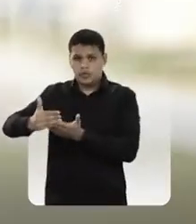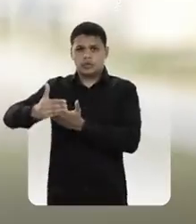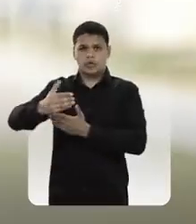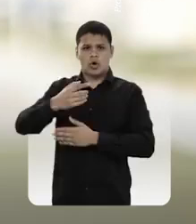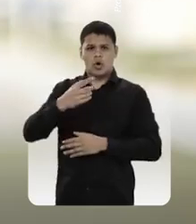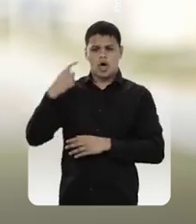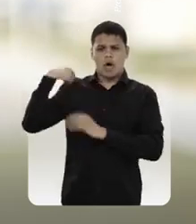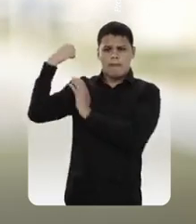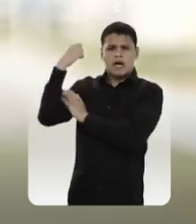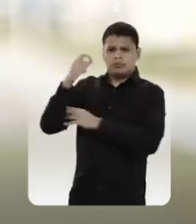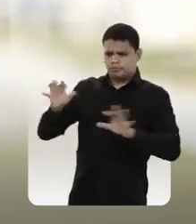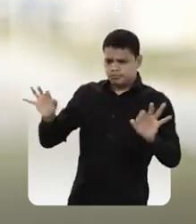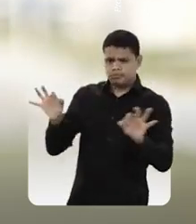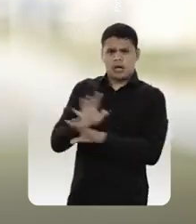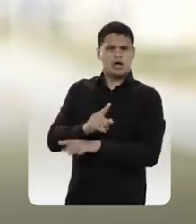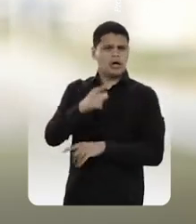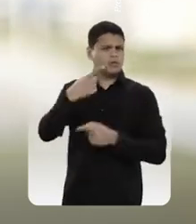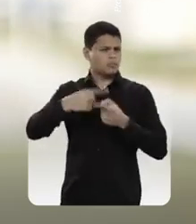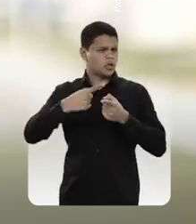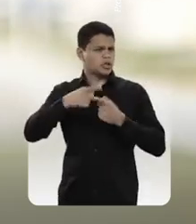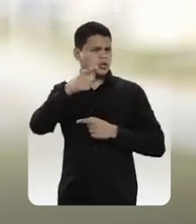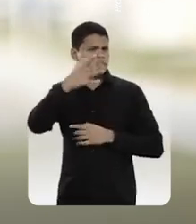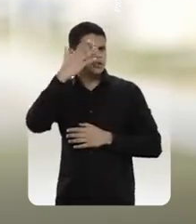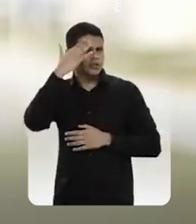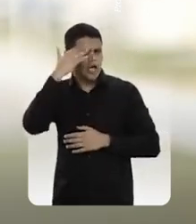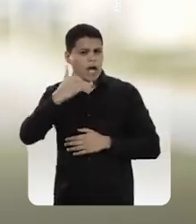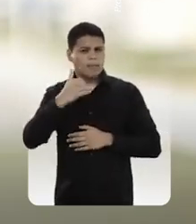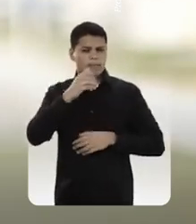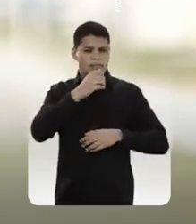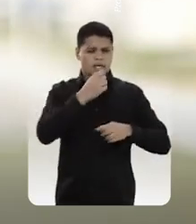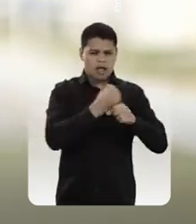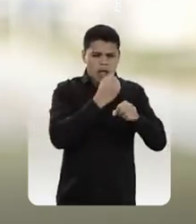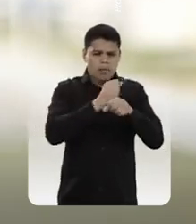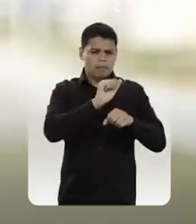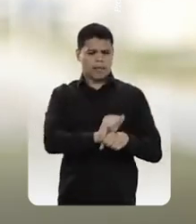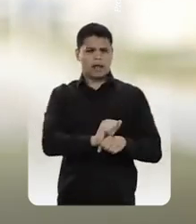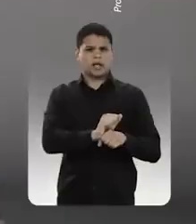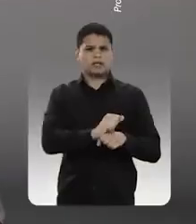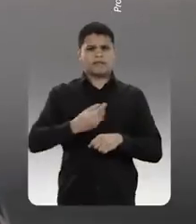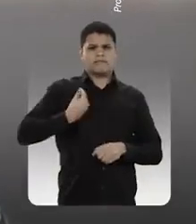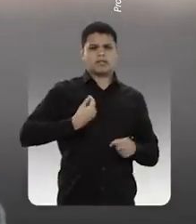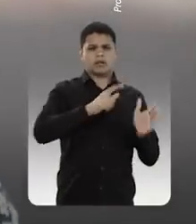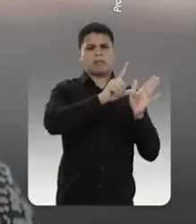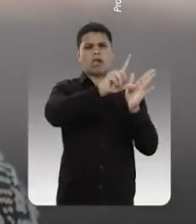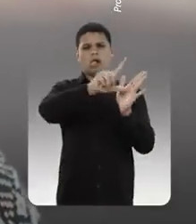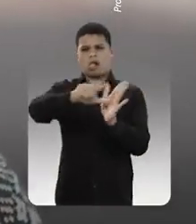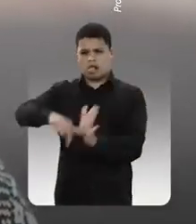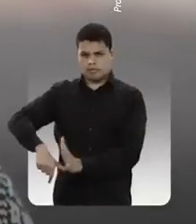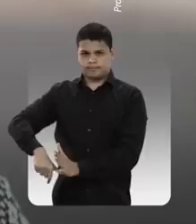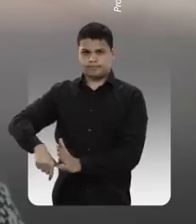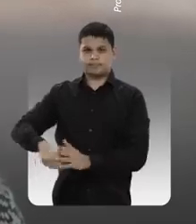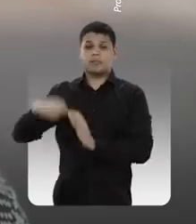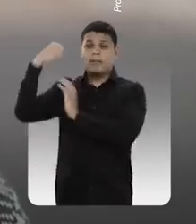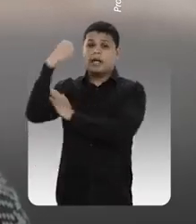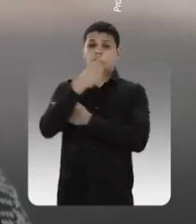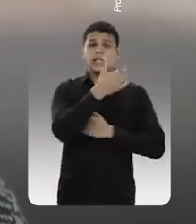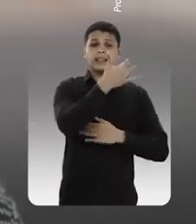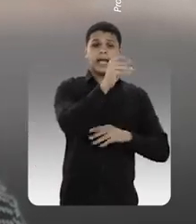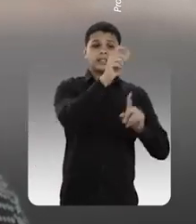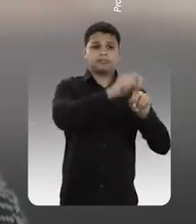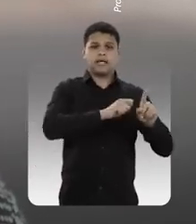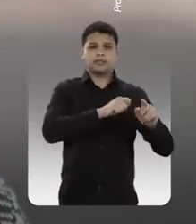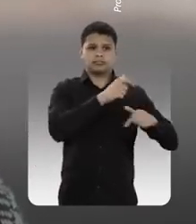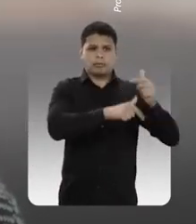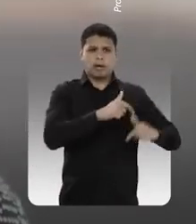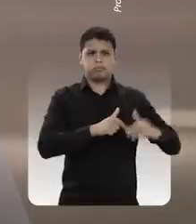quê? Porque você sabe, obra parada atrasa a vida de todo mundo. O Amazonino fez em 10 meses o que muitos governadores